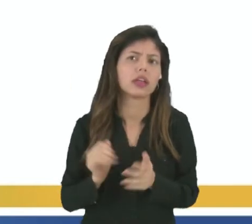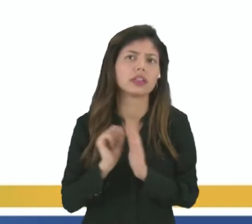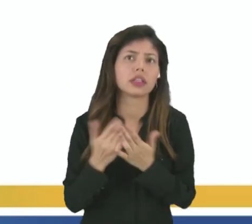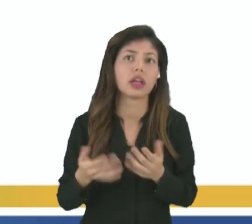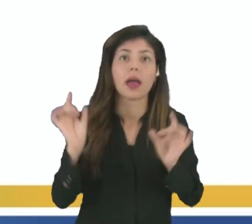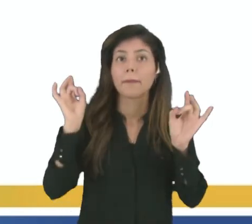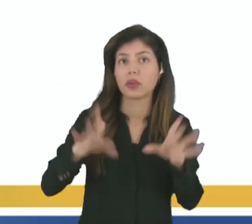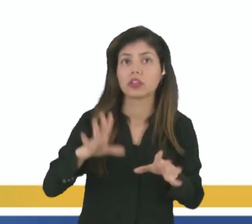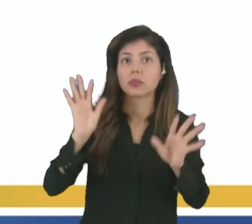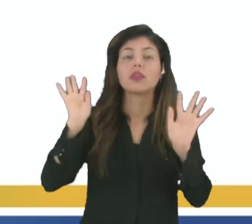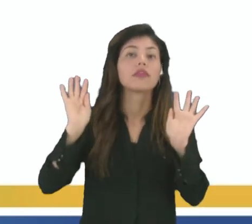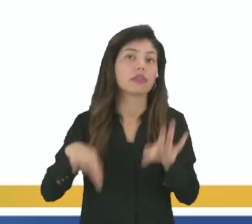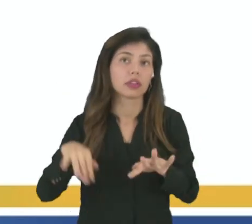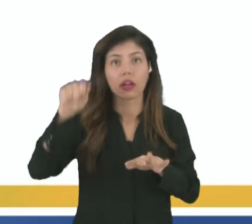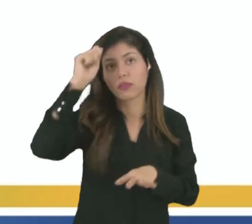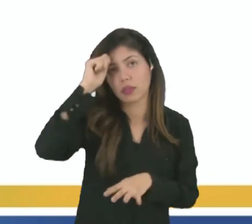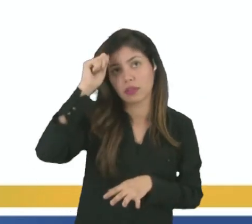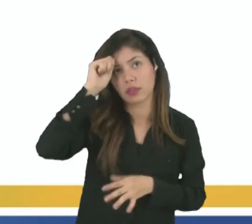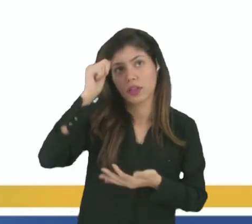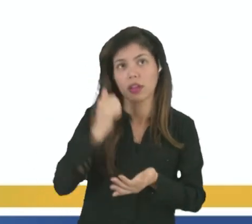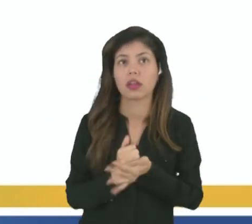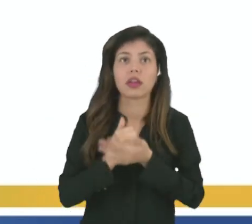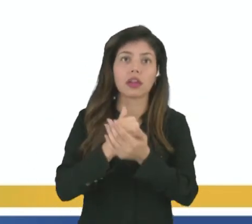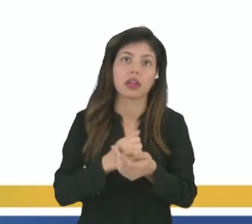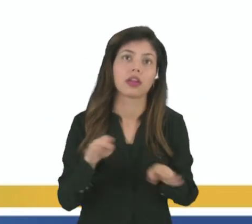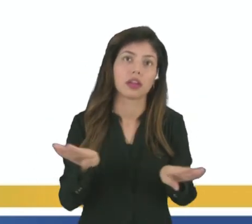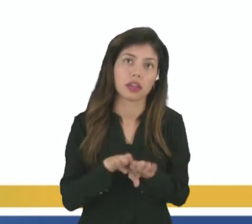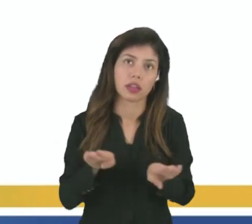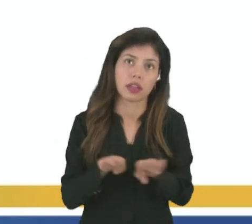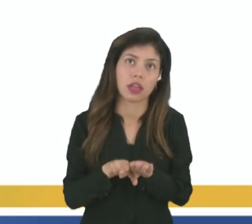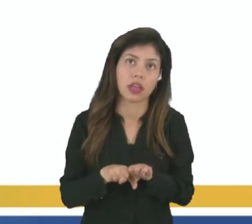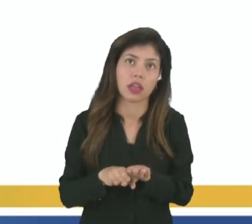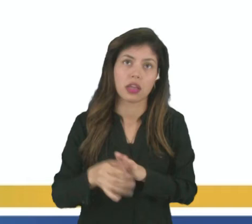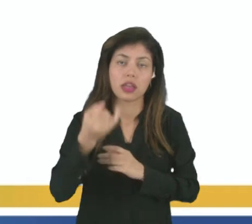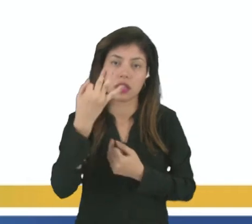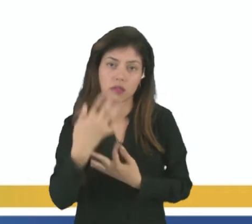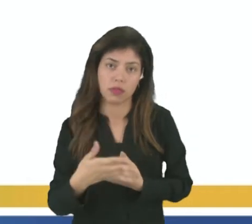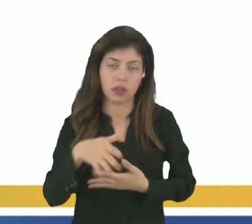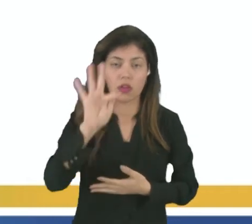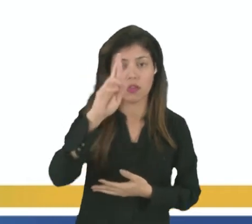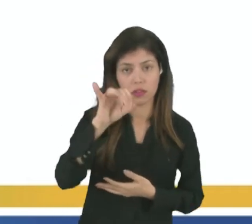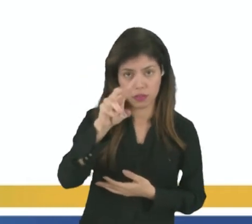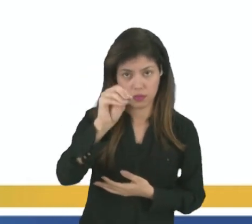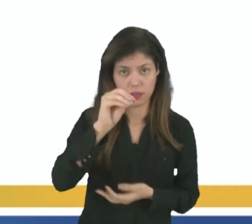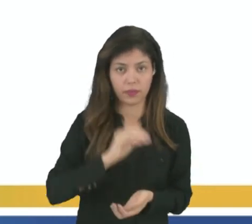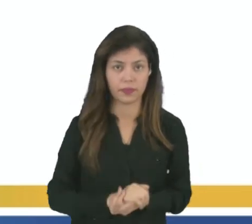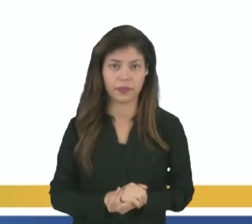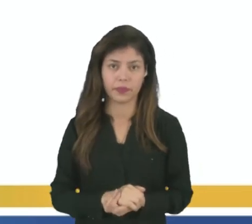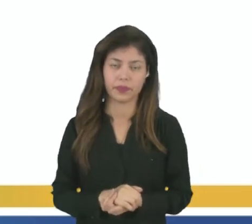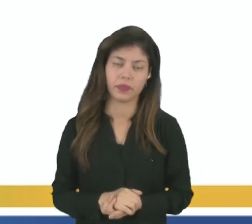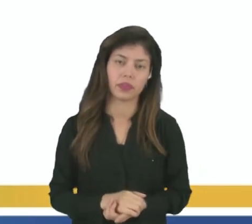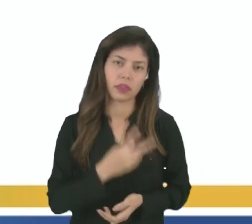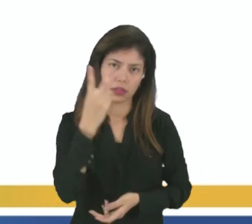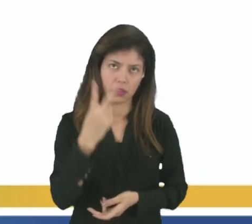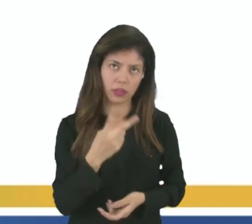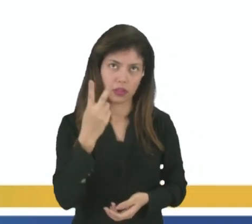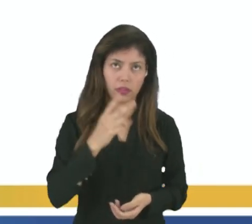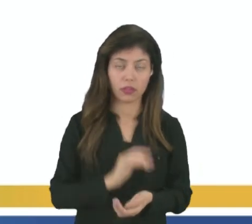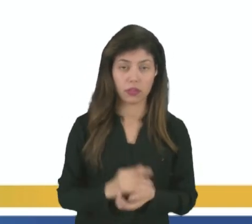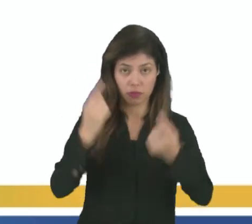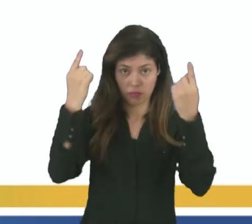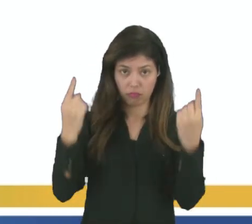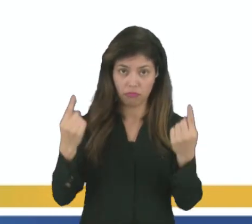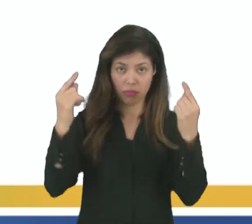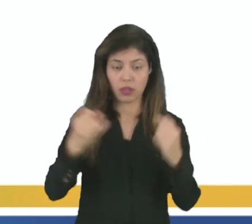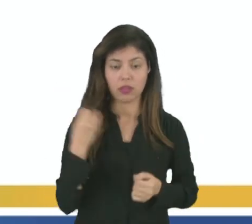por último, a conclusão do autor e os argumentos em que ele se apoia ou os fatos. Essas duas linhas de